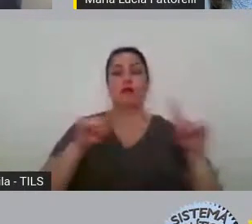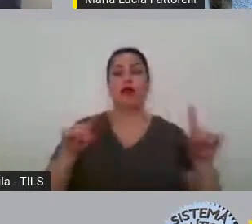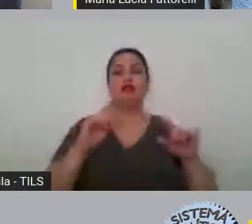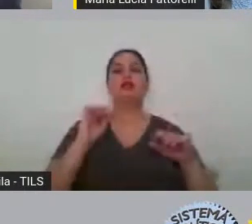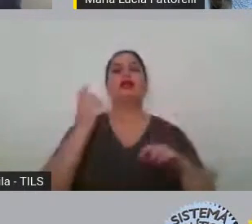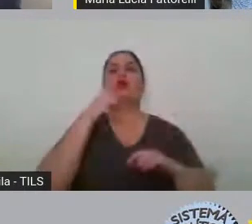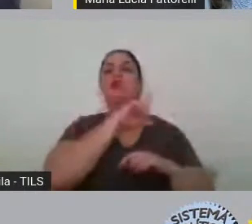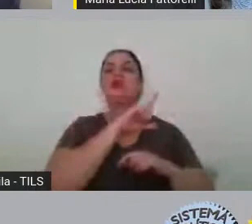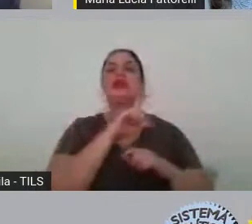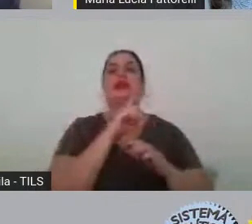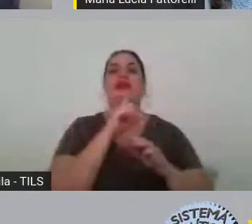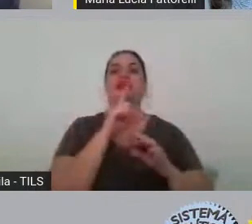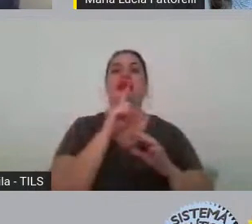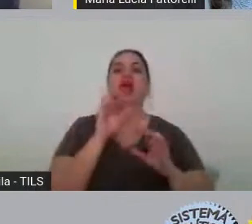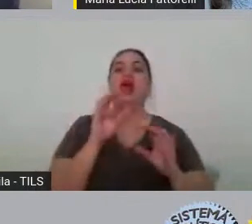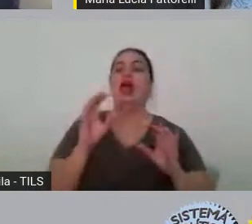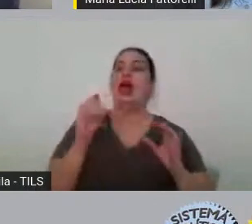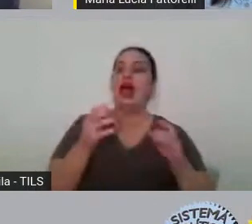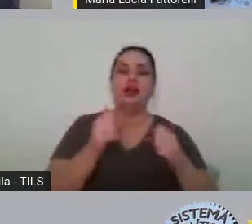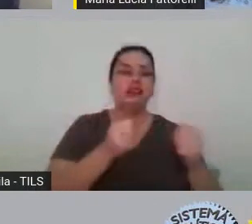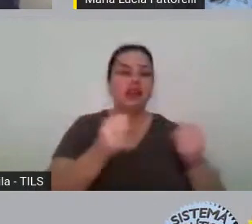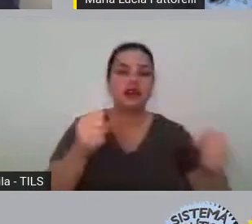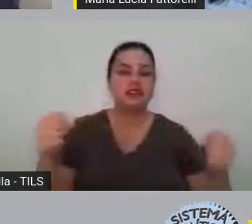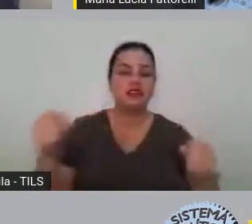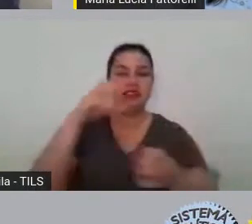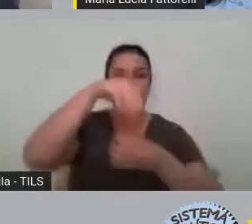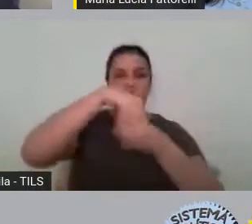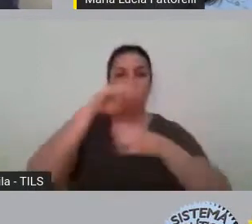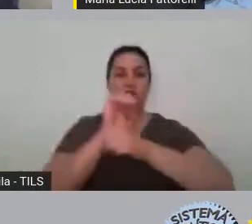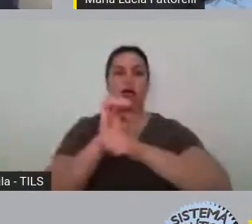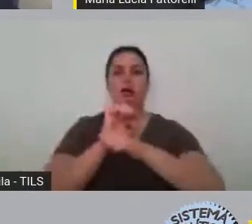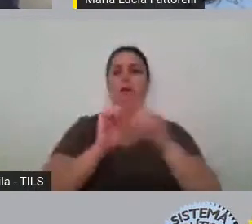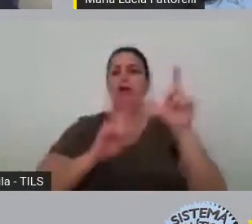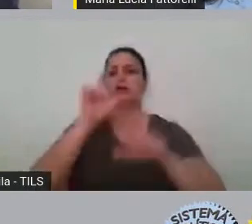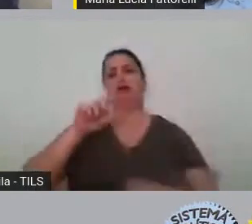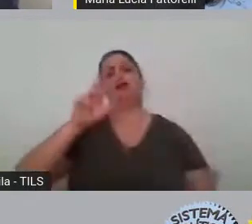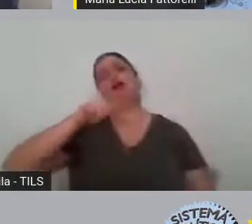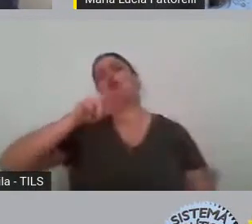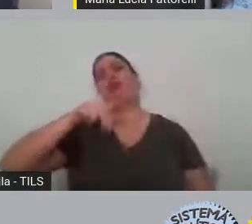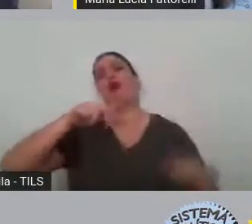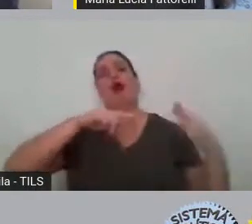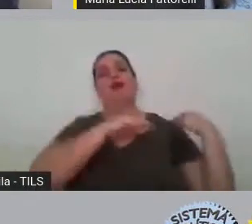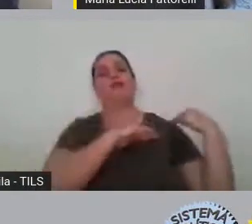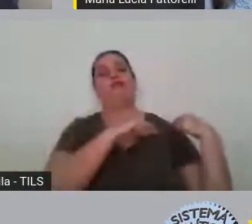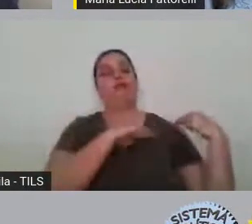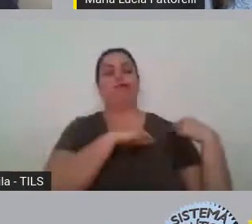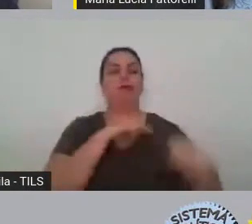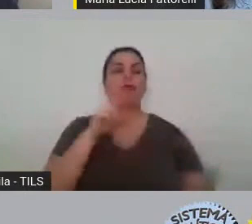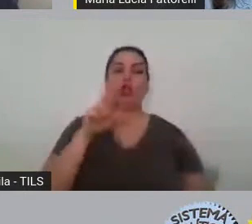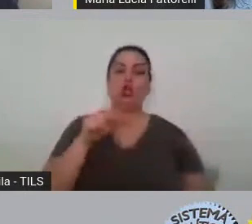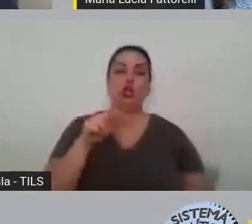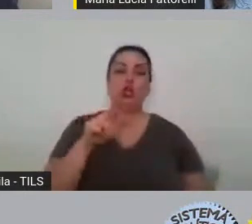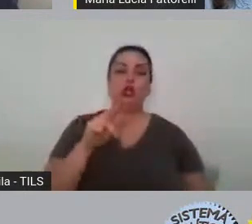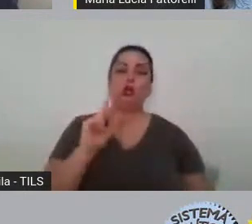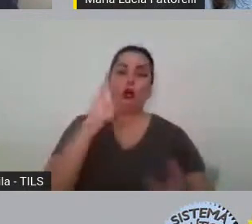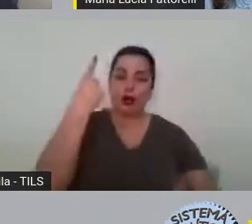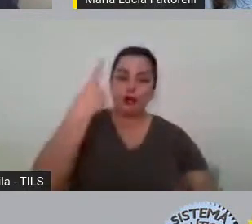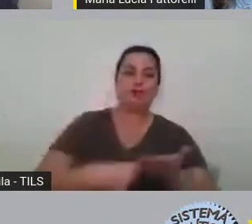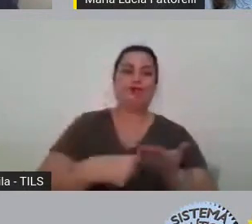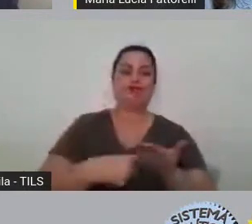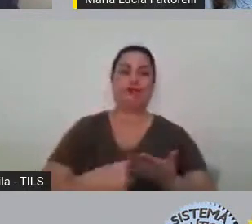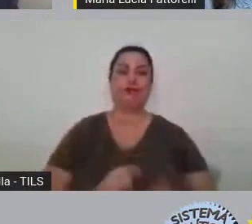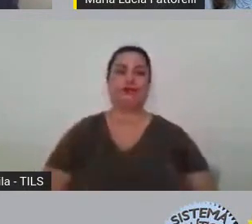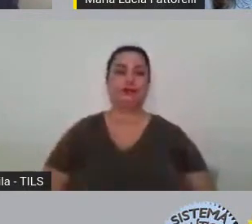pessoas que nunca tiveram compromisso. Ou seja, nós estamos diante de um processo que, para fechar